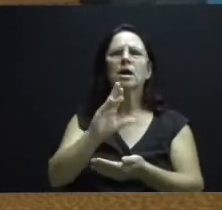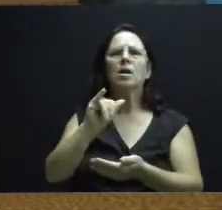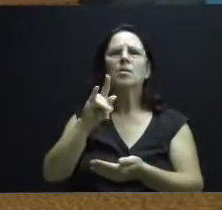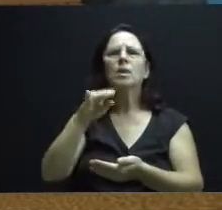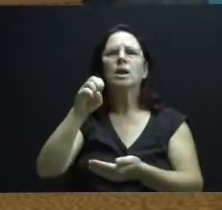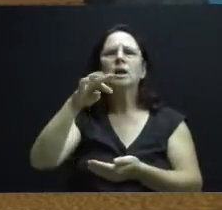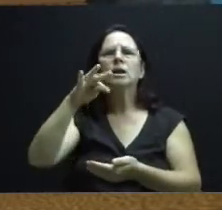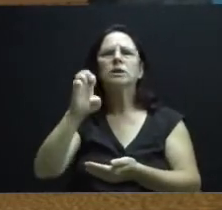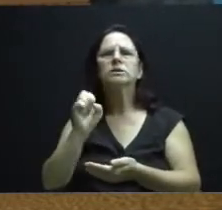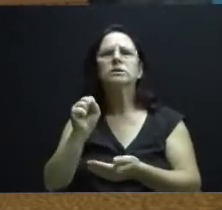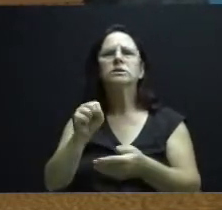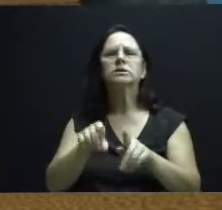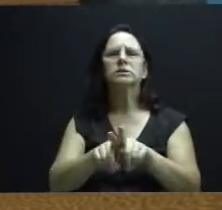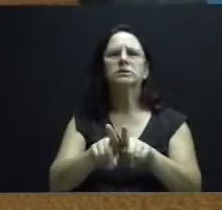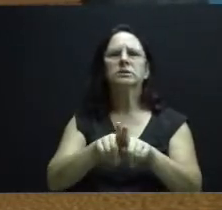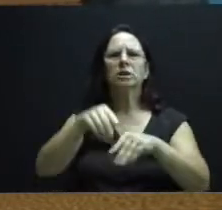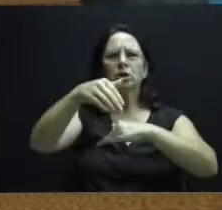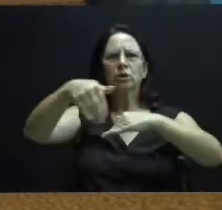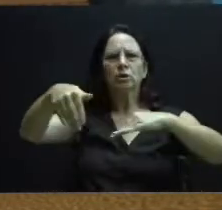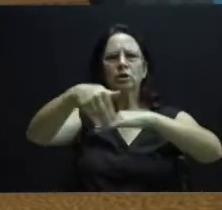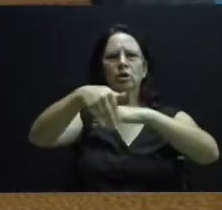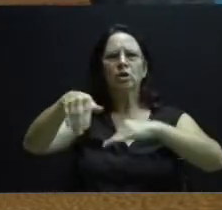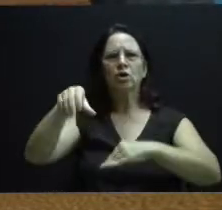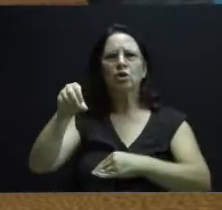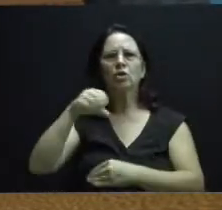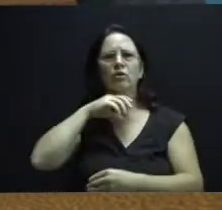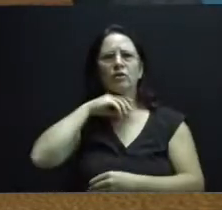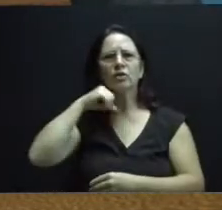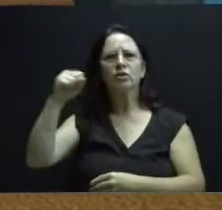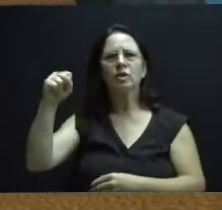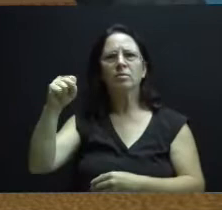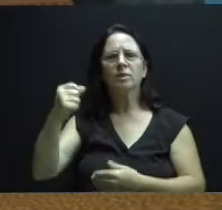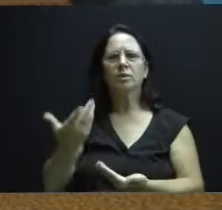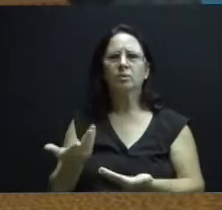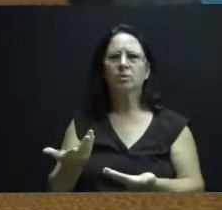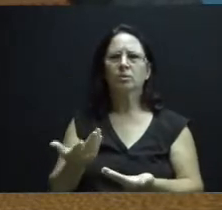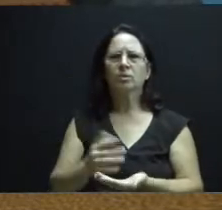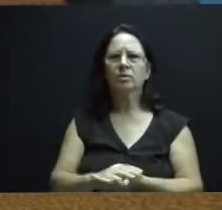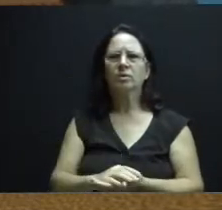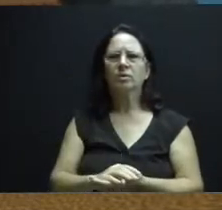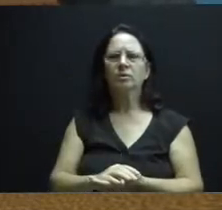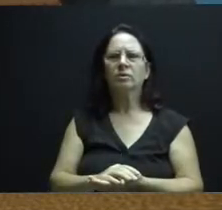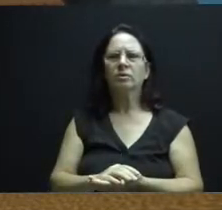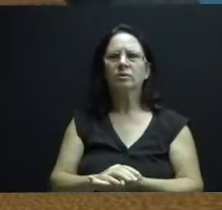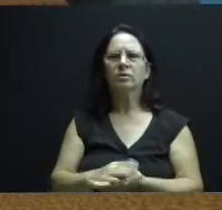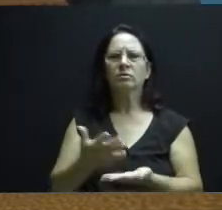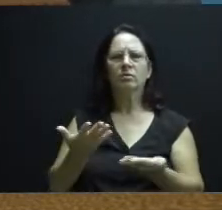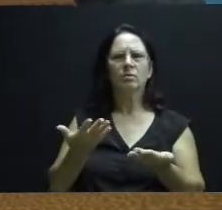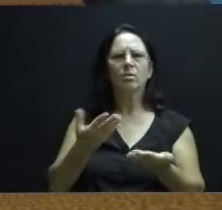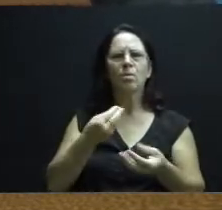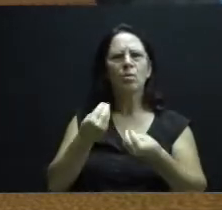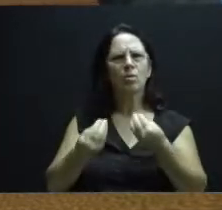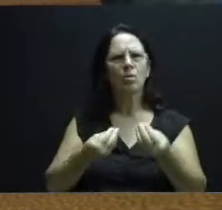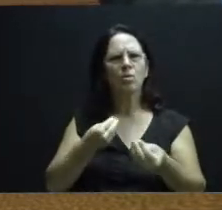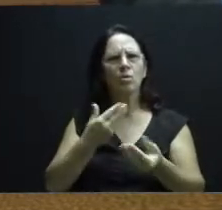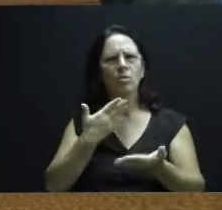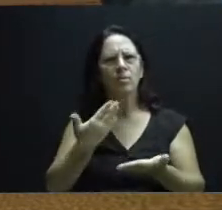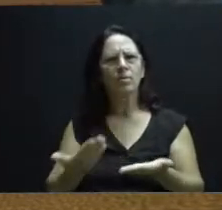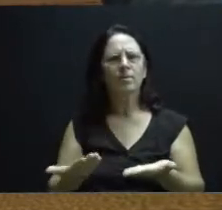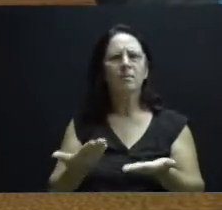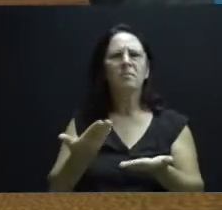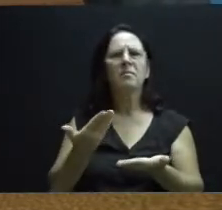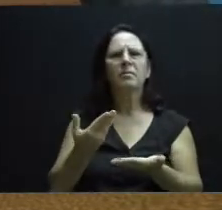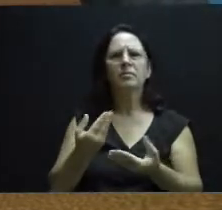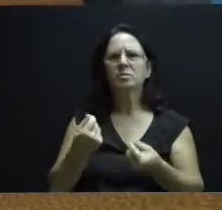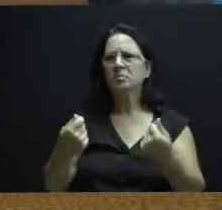nove de abril bola pelo amor de deus isso é ridículo isso é ridículo